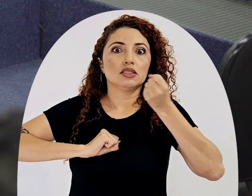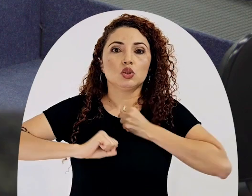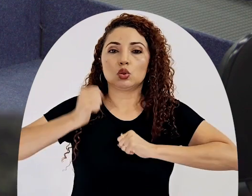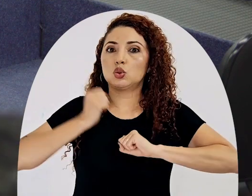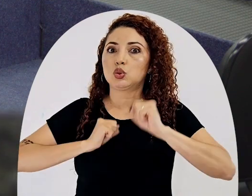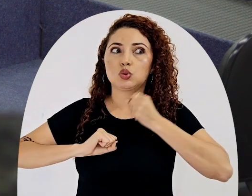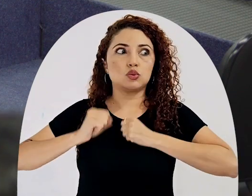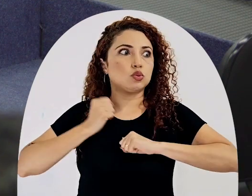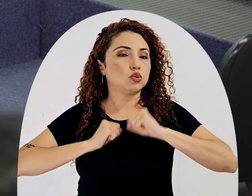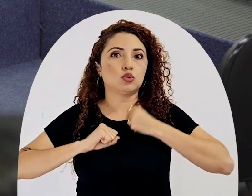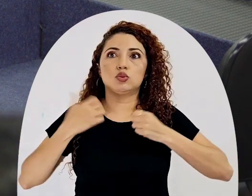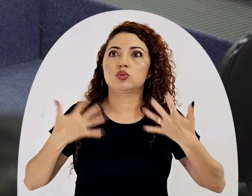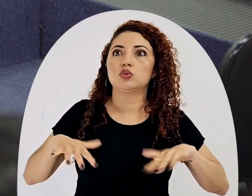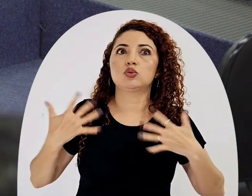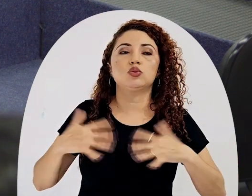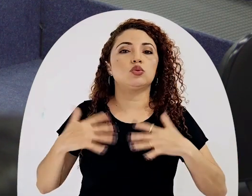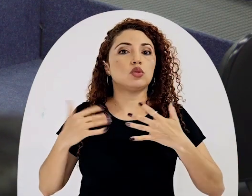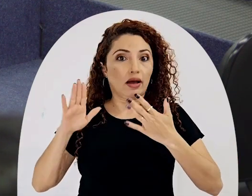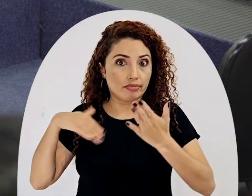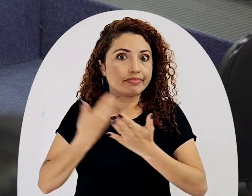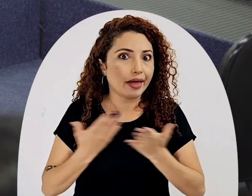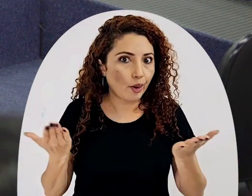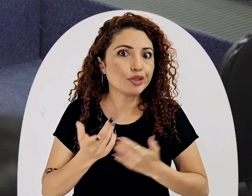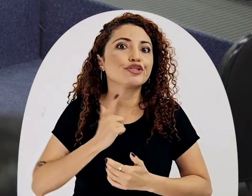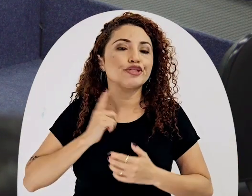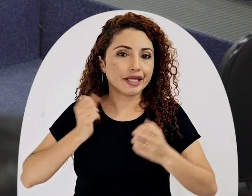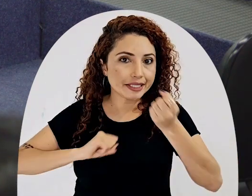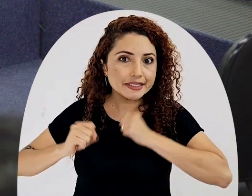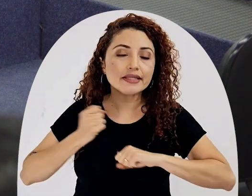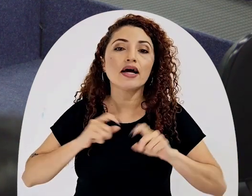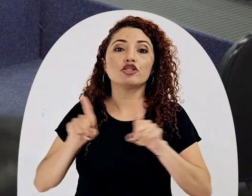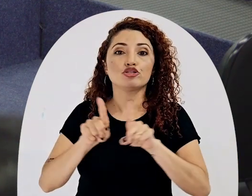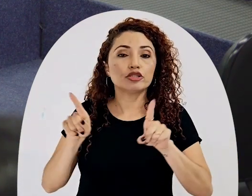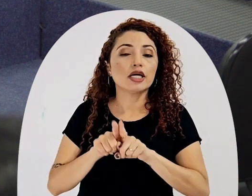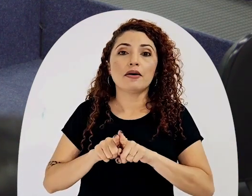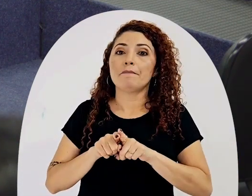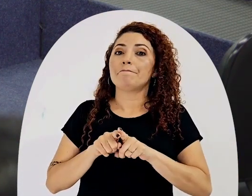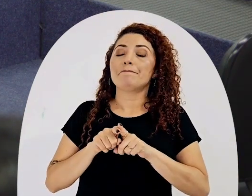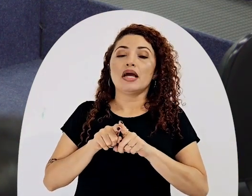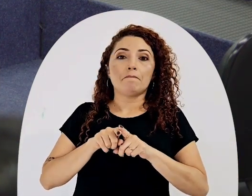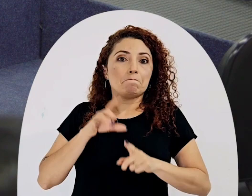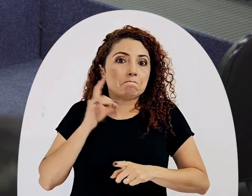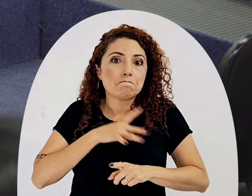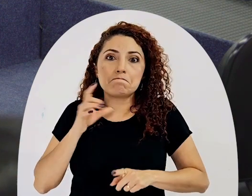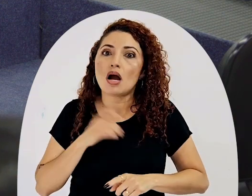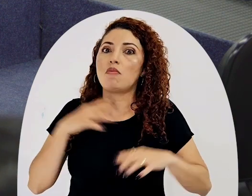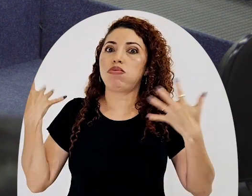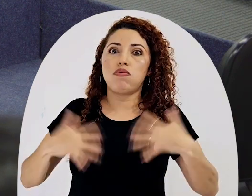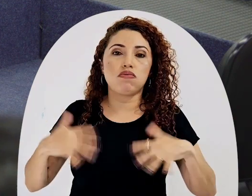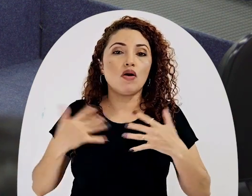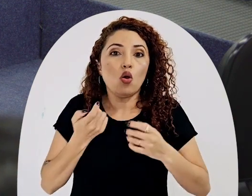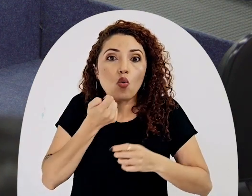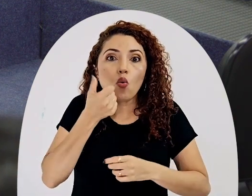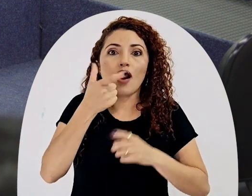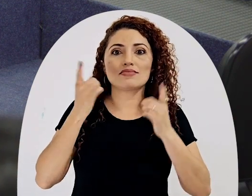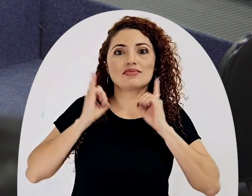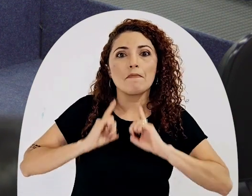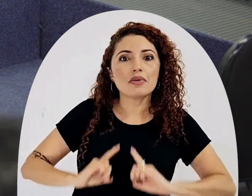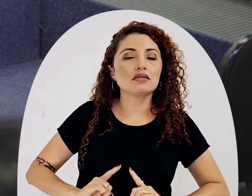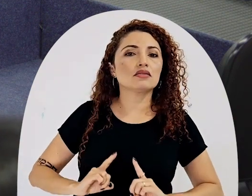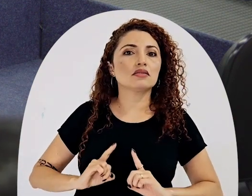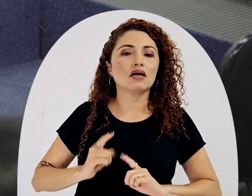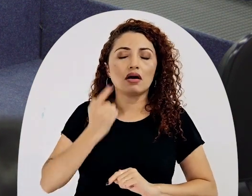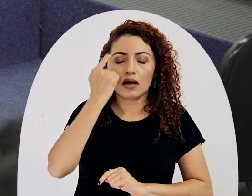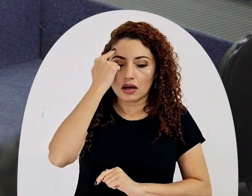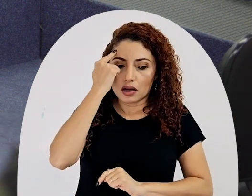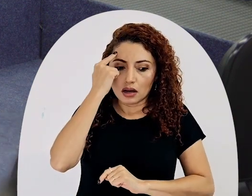eu tenho até hoje, um pouquinho mais controlada, mas enfim. Uma crise de pânico. E eu quase entrei em depressão, porque, tipo,